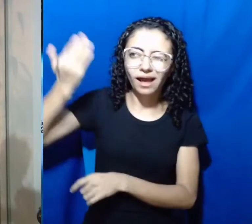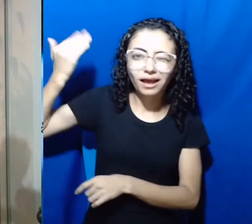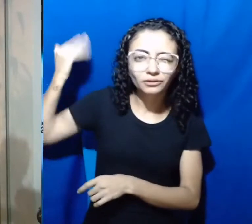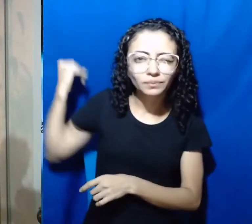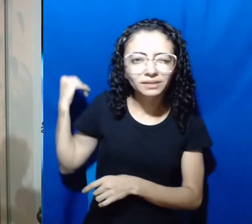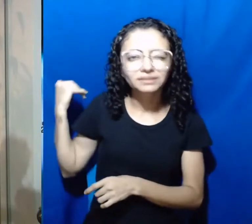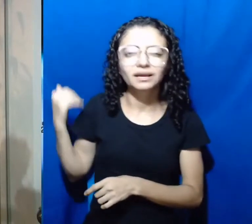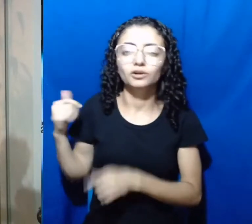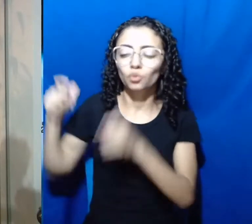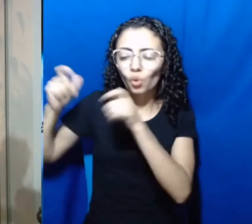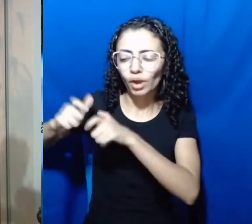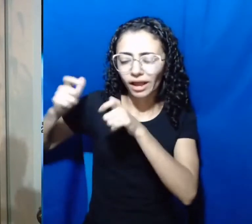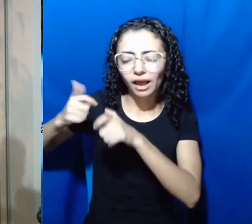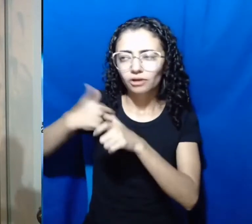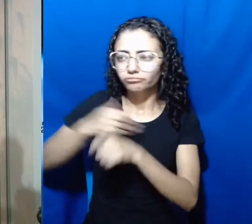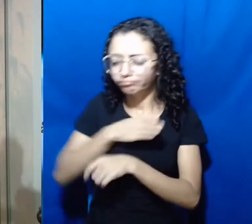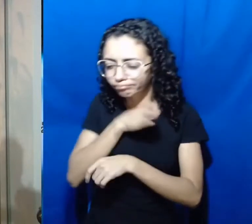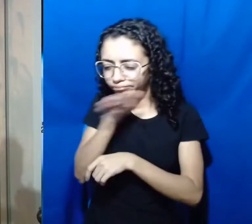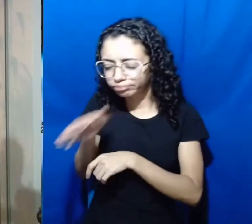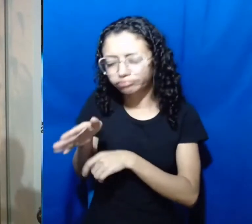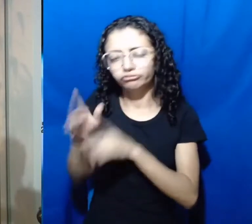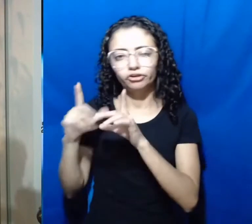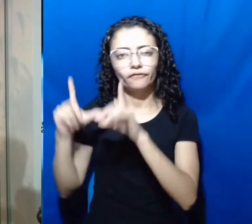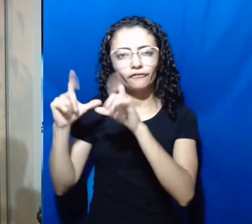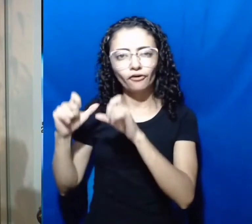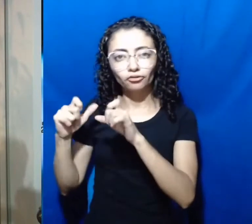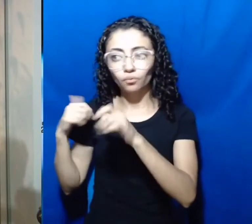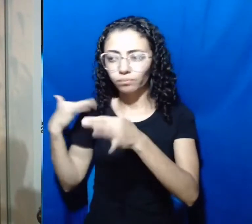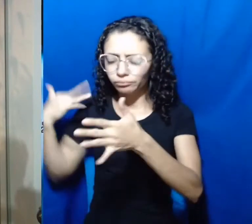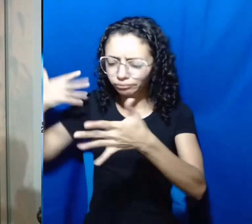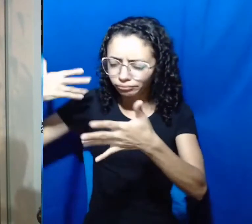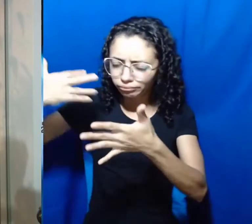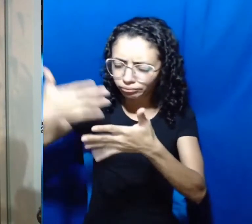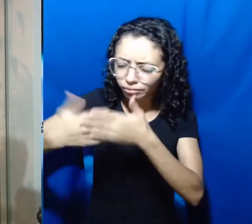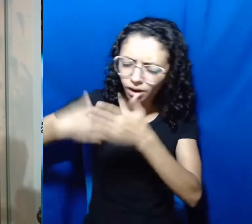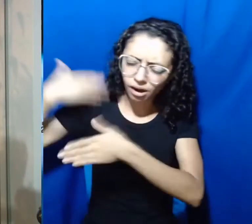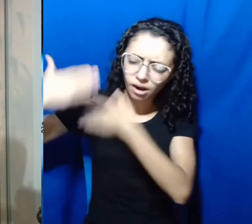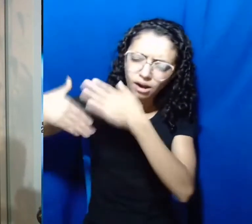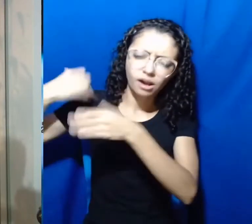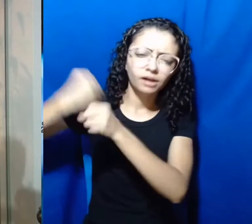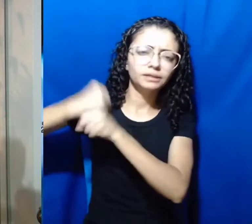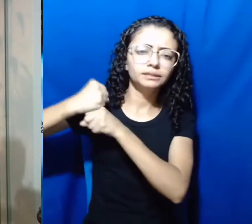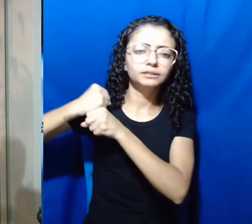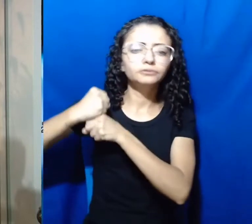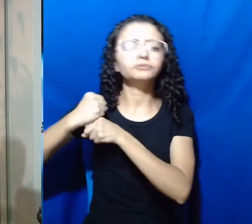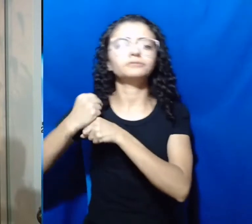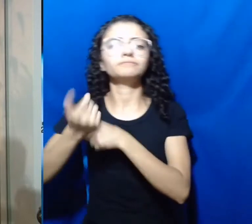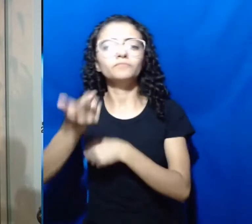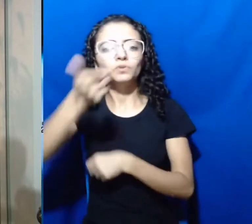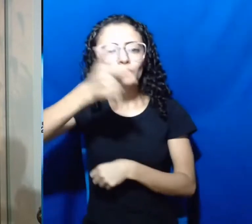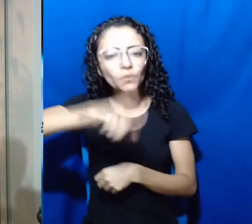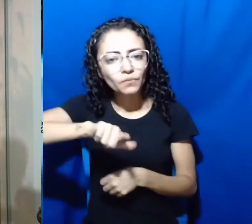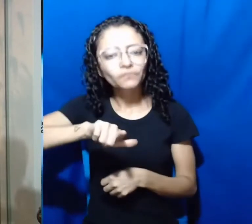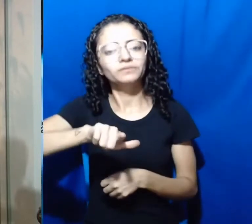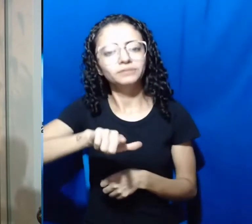forma artificial, mas extremamente alinhada com a linha do horizonte. A linha da fotografia é uma fotografia de